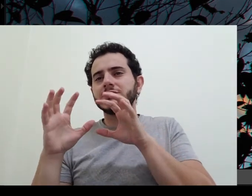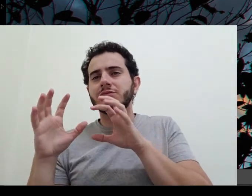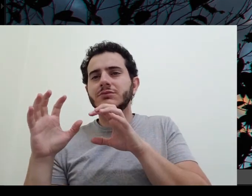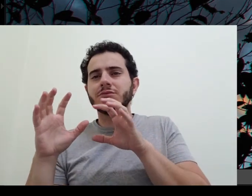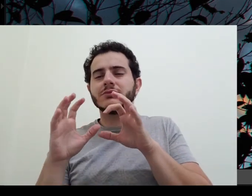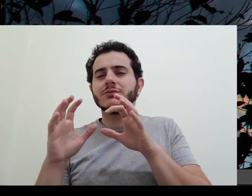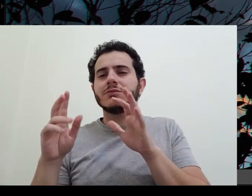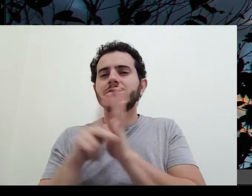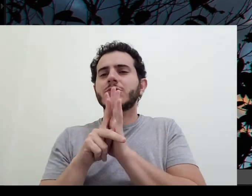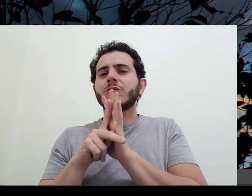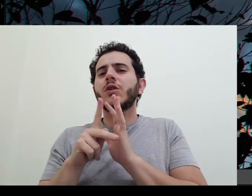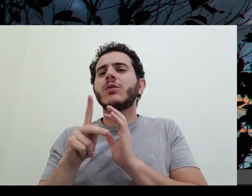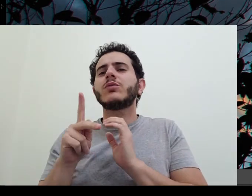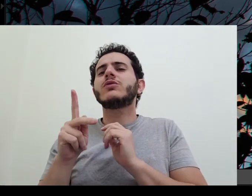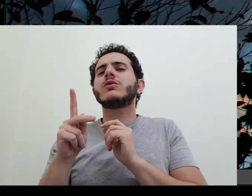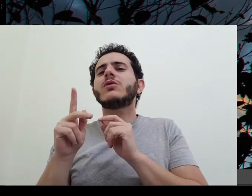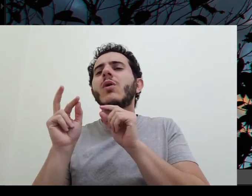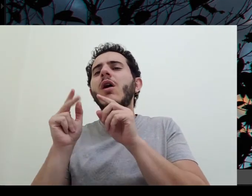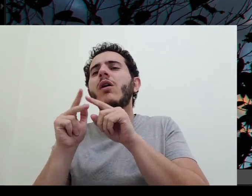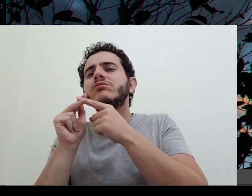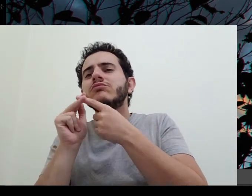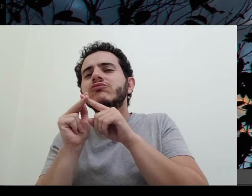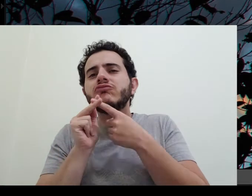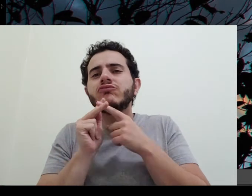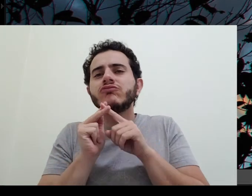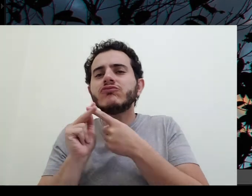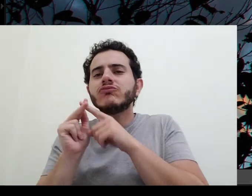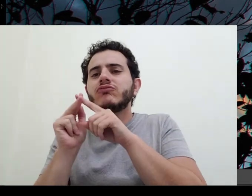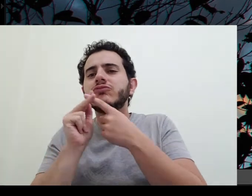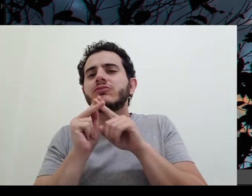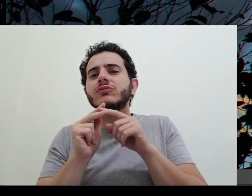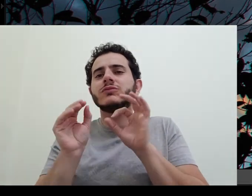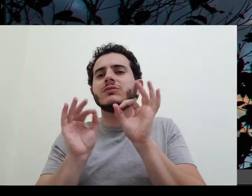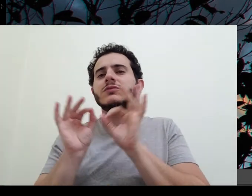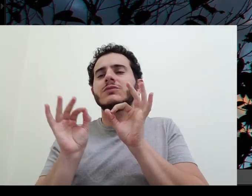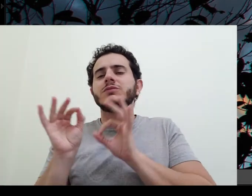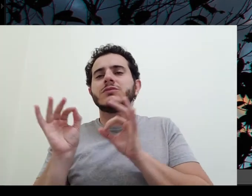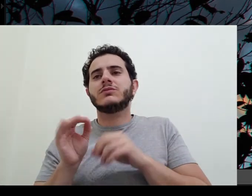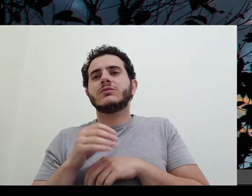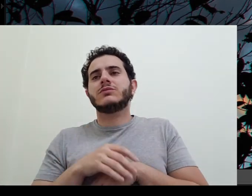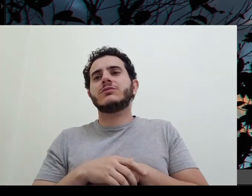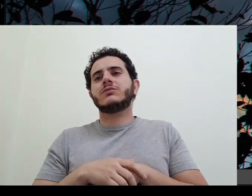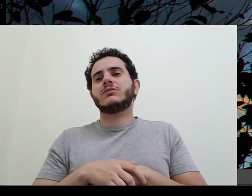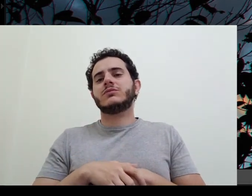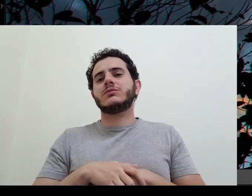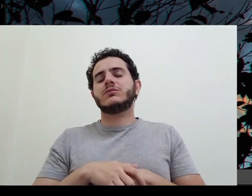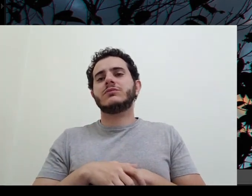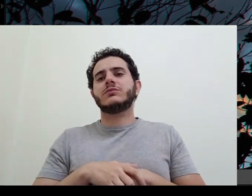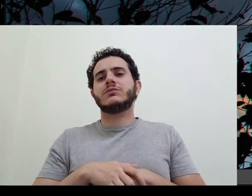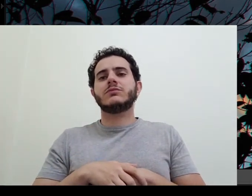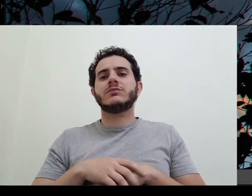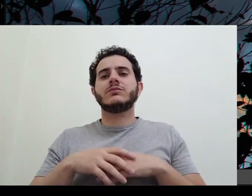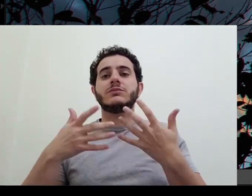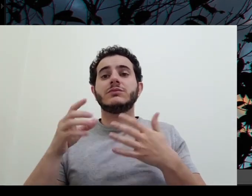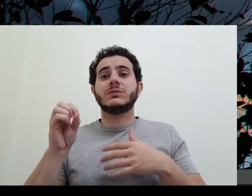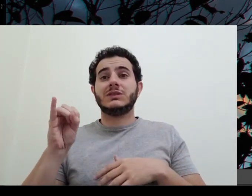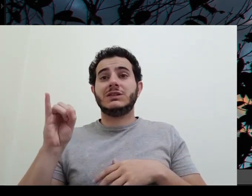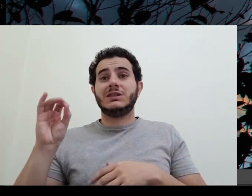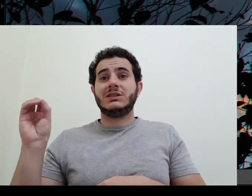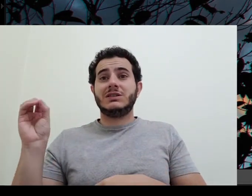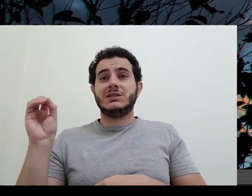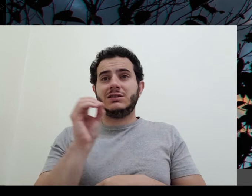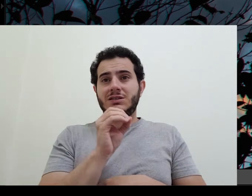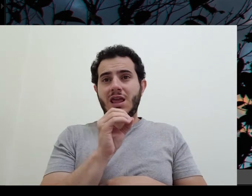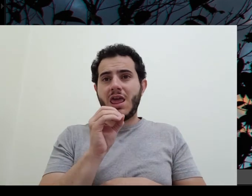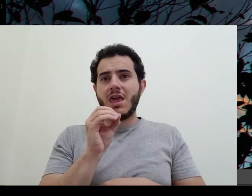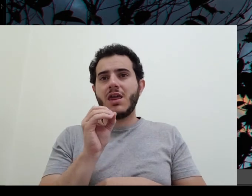presetzinho de ajuste, um pequeno ajuste de nitidez, de sharpness, né, no inglês. Se viesse zerado, olha